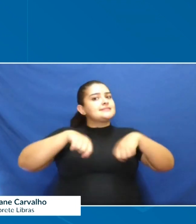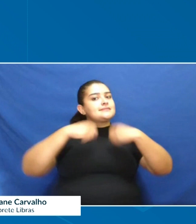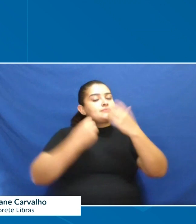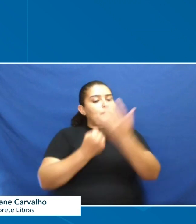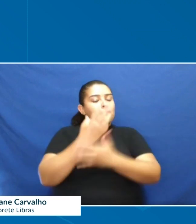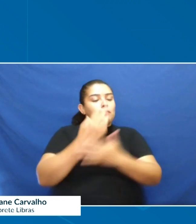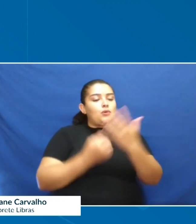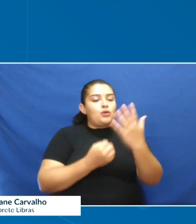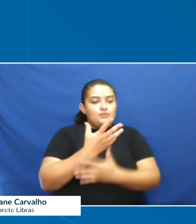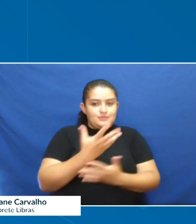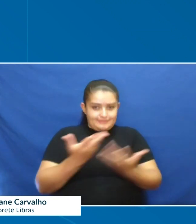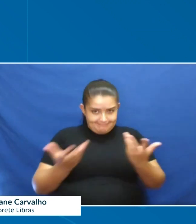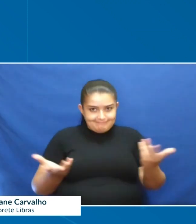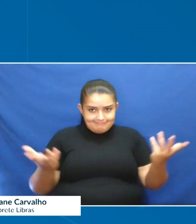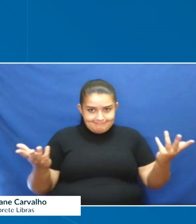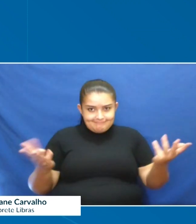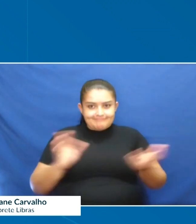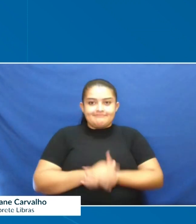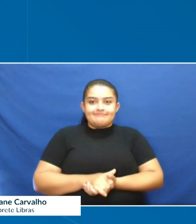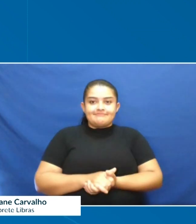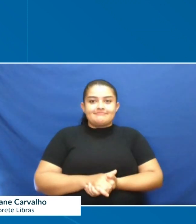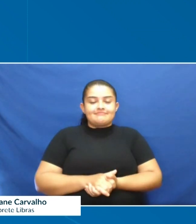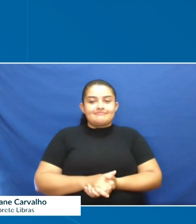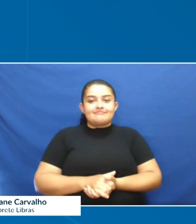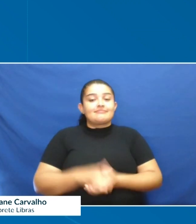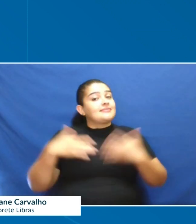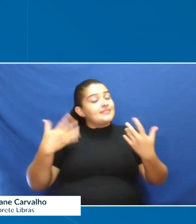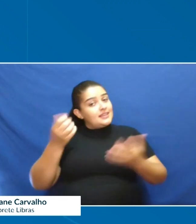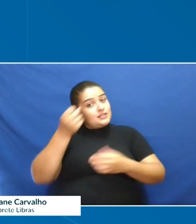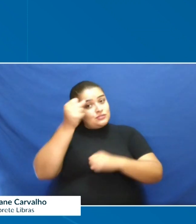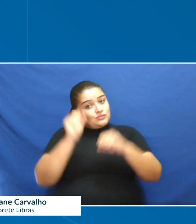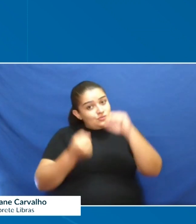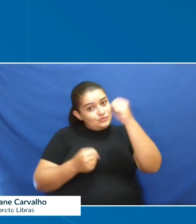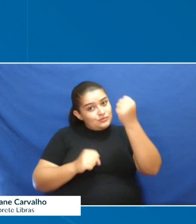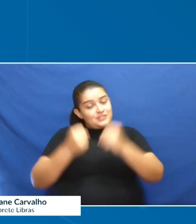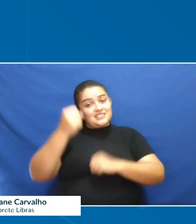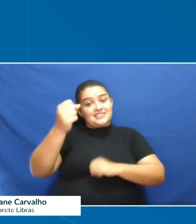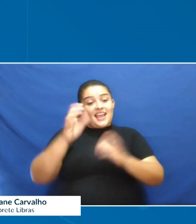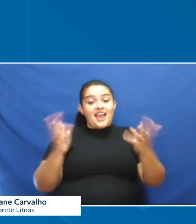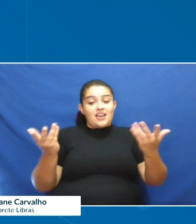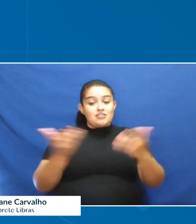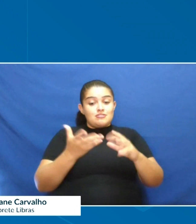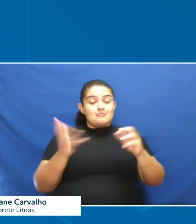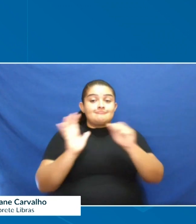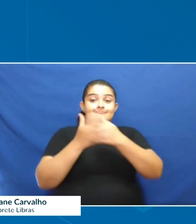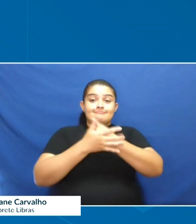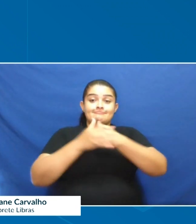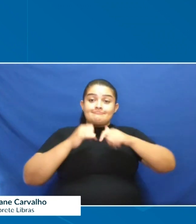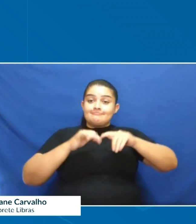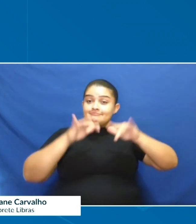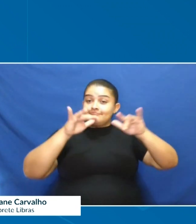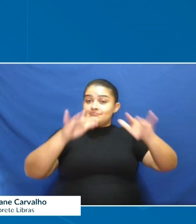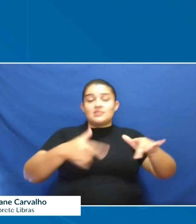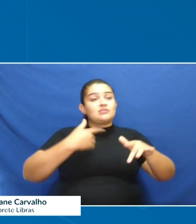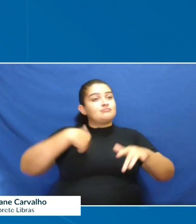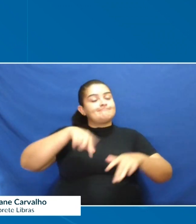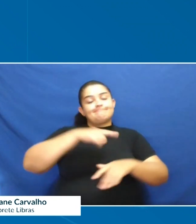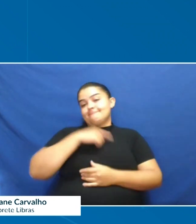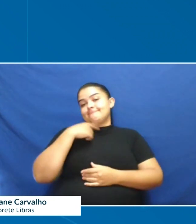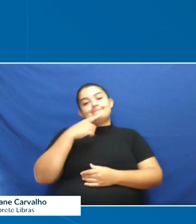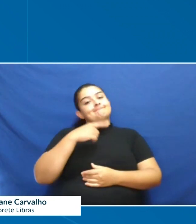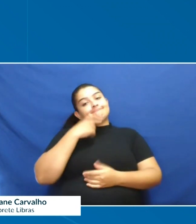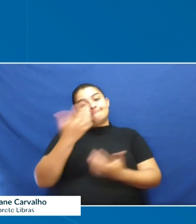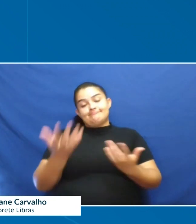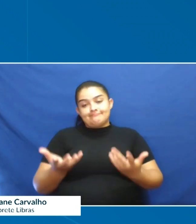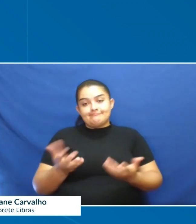produzir, né? Então, a nossa indústria, acho que ela não, no sentido da Covid, não conseguiu fazer grande coisa. A